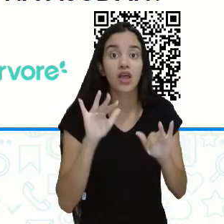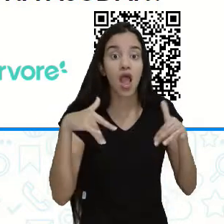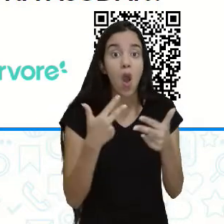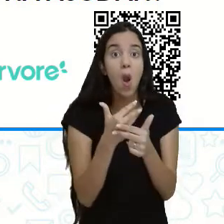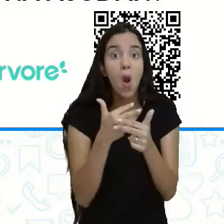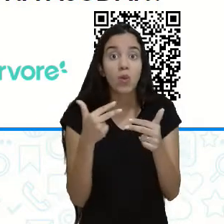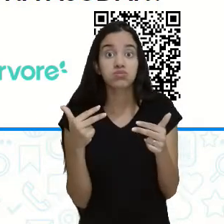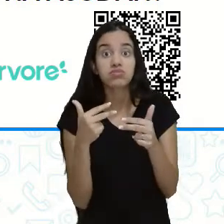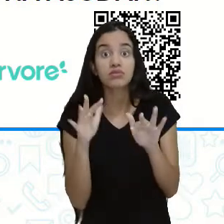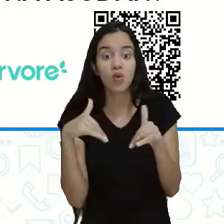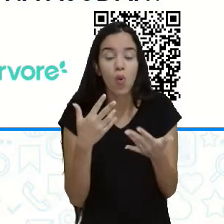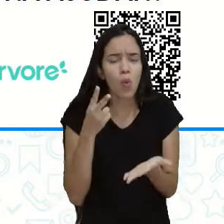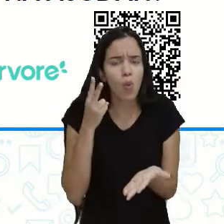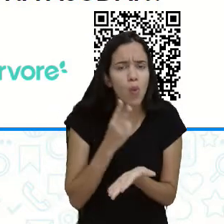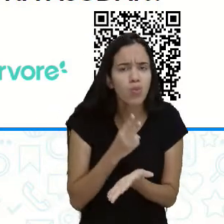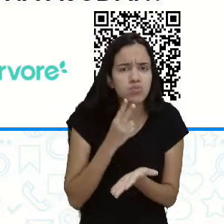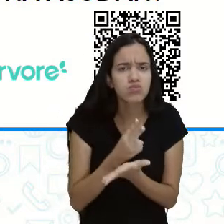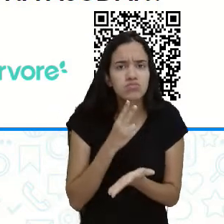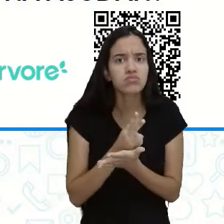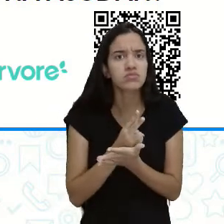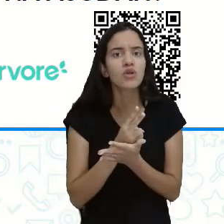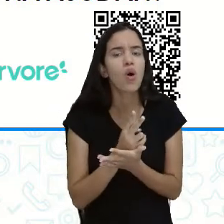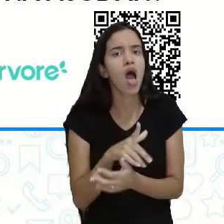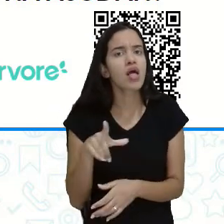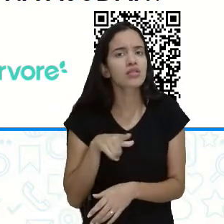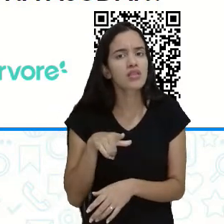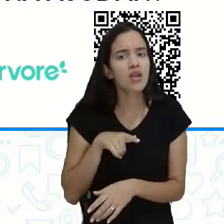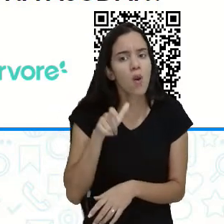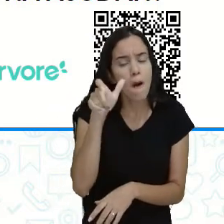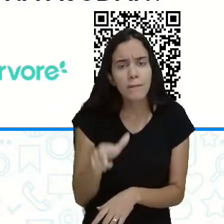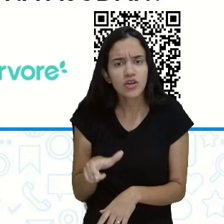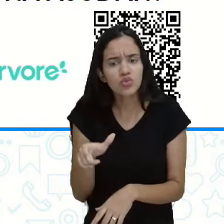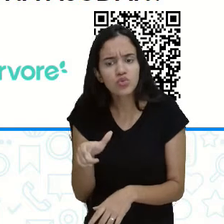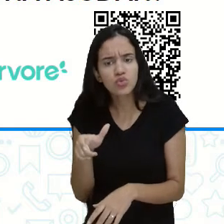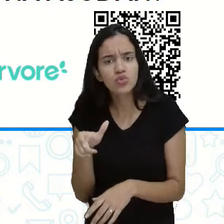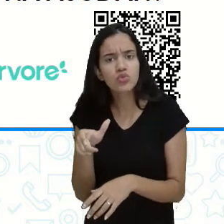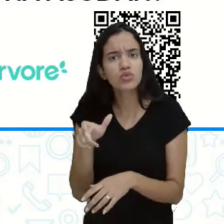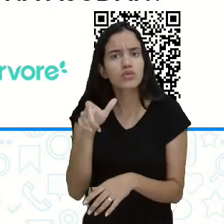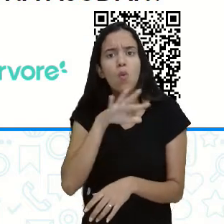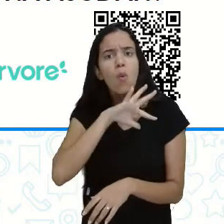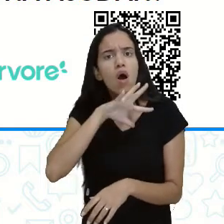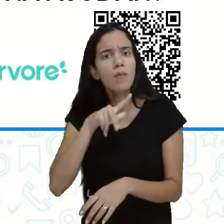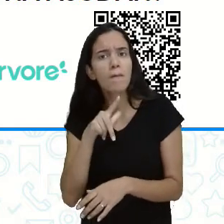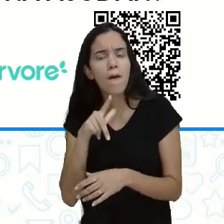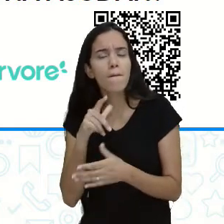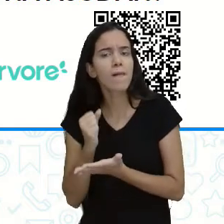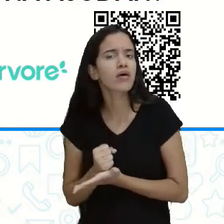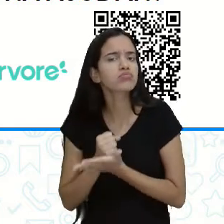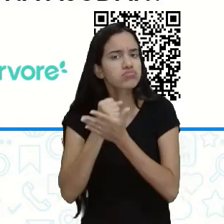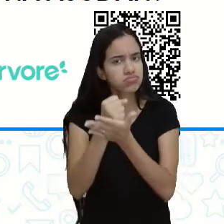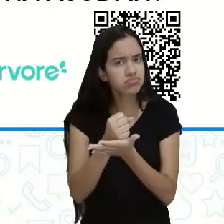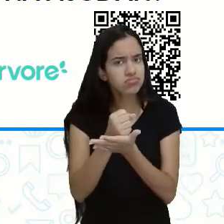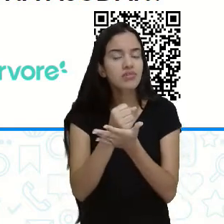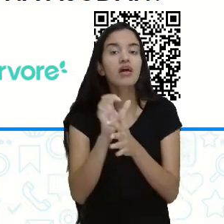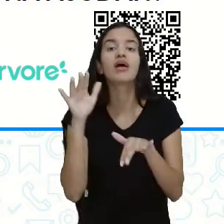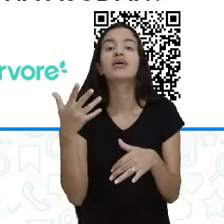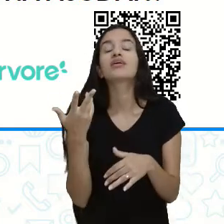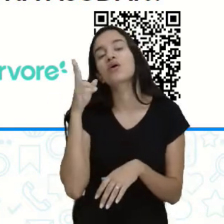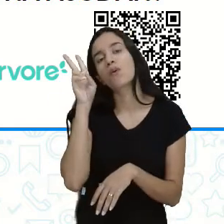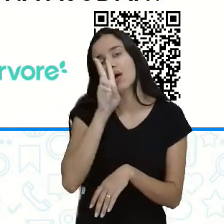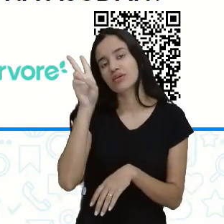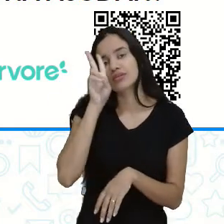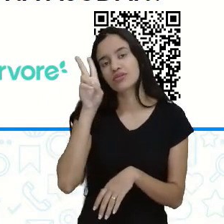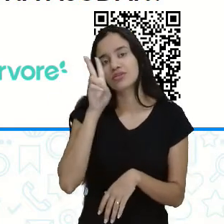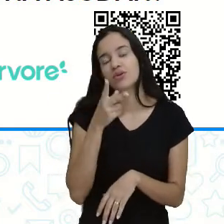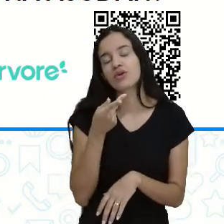coisa firme no seu lugar. Tem alguém aí para ajudar? Então, gente, essa história conta sobre a Dona